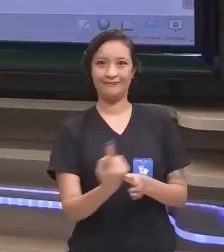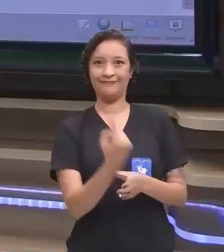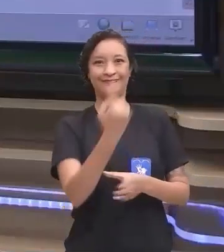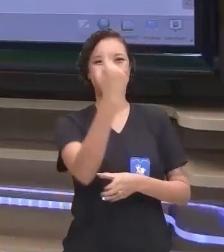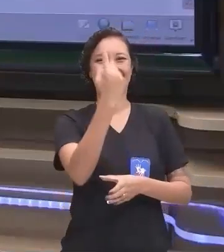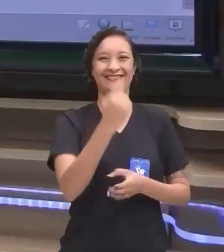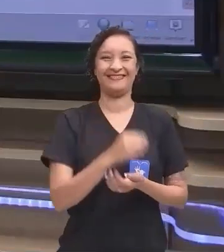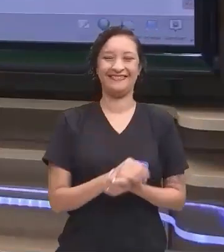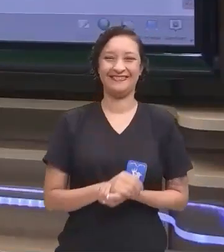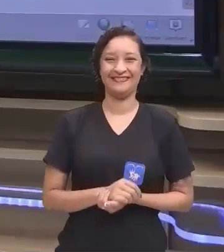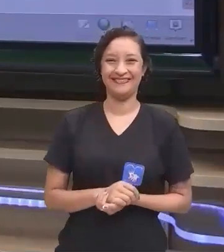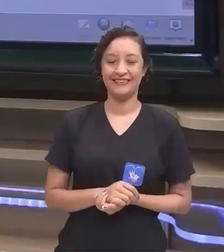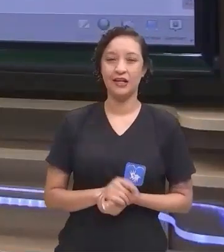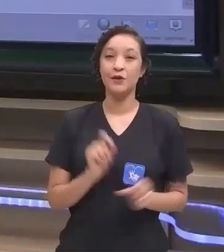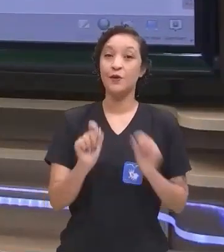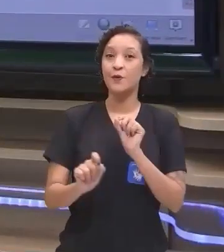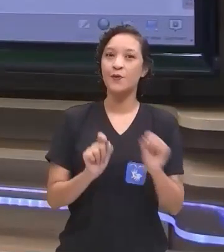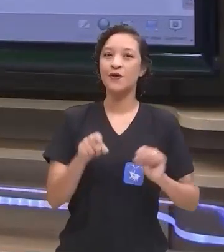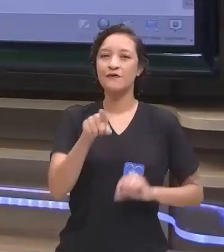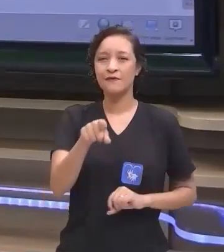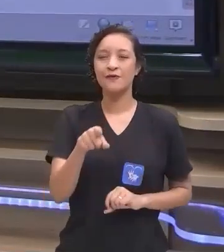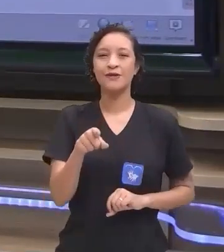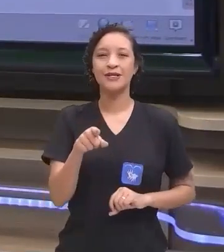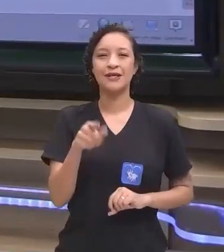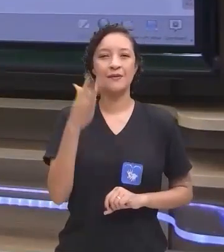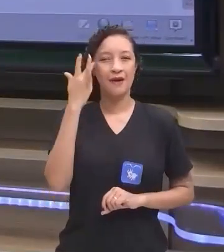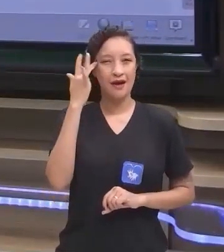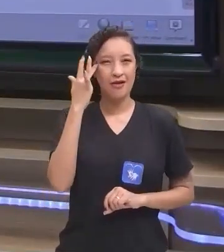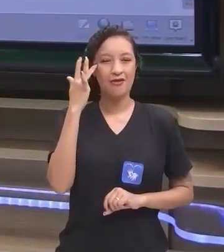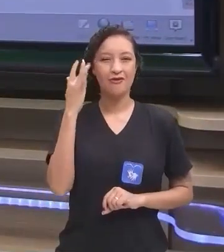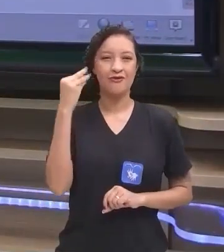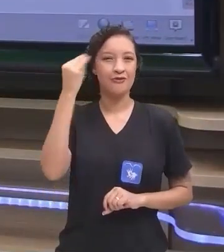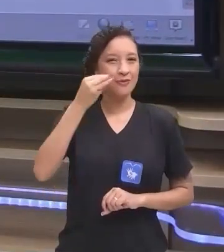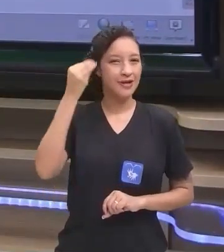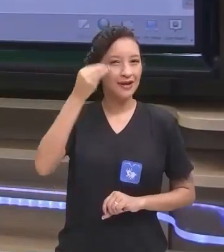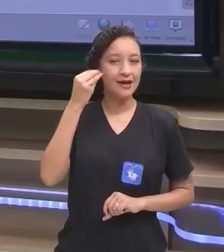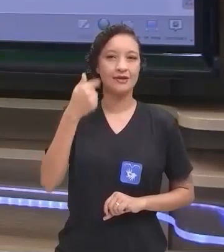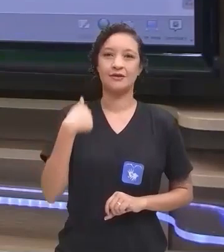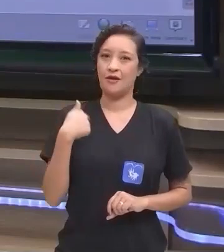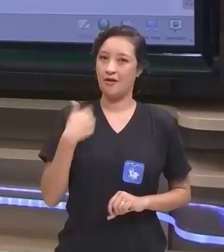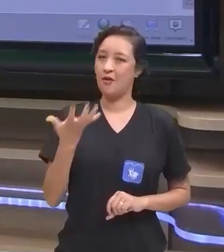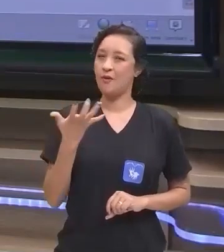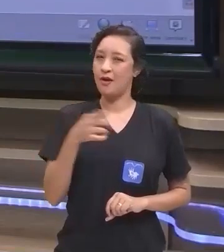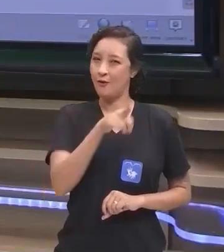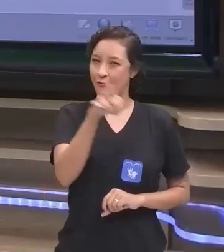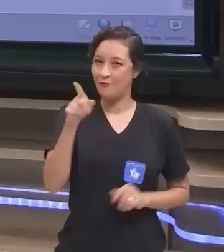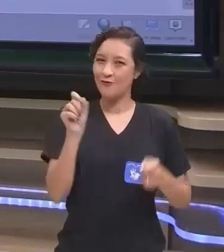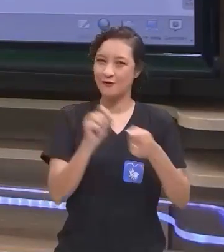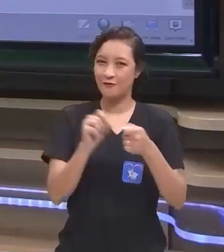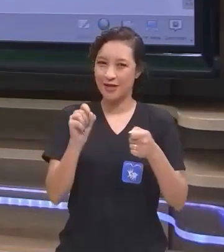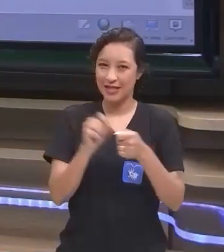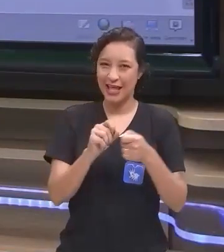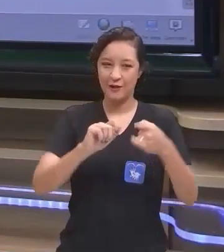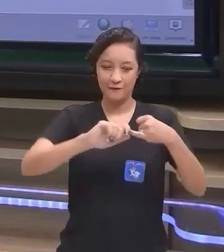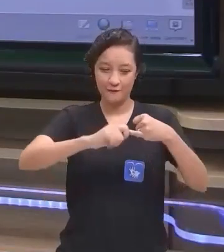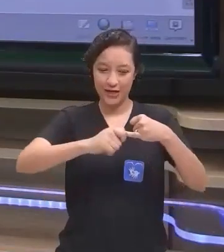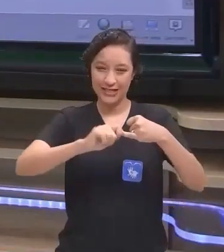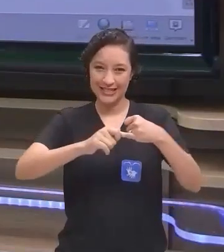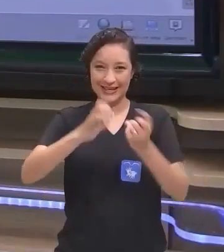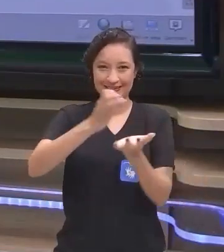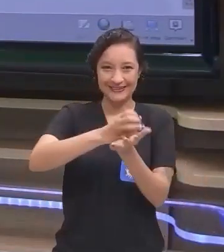aí, o que você achou desse experimento? Bom, né? Quero ver todo mundo fazendo em casa, todo mundo com o seu pezinho de